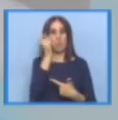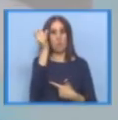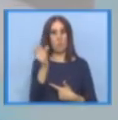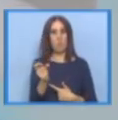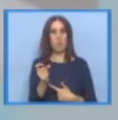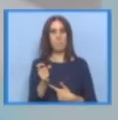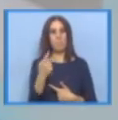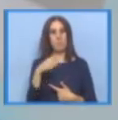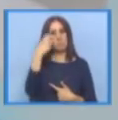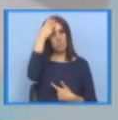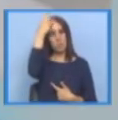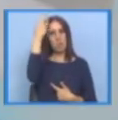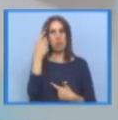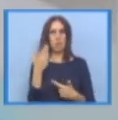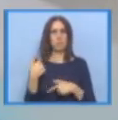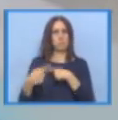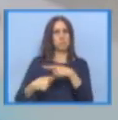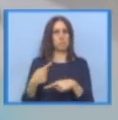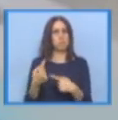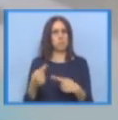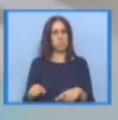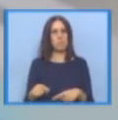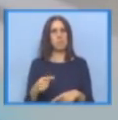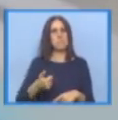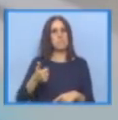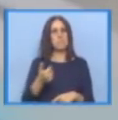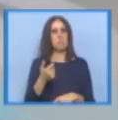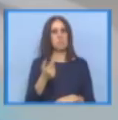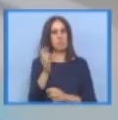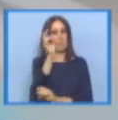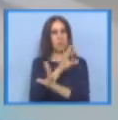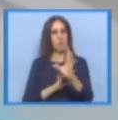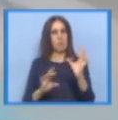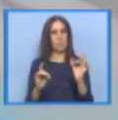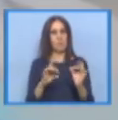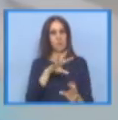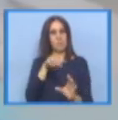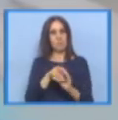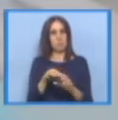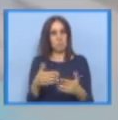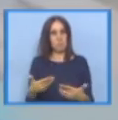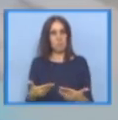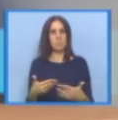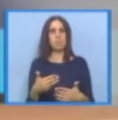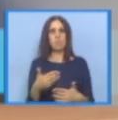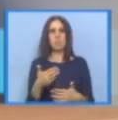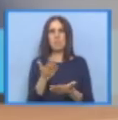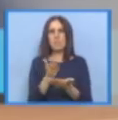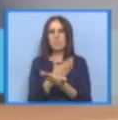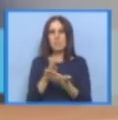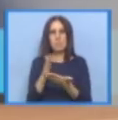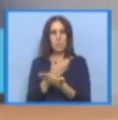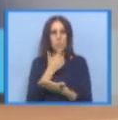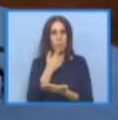monarca, continua hoje cheio de atualidade, particularmente na Europa em que nos inserimos atualmente, cheia de